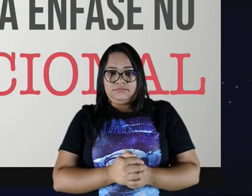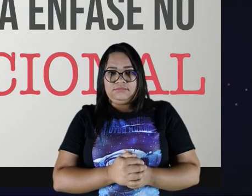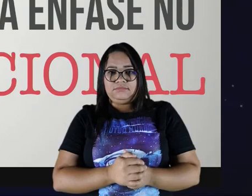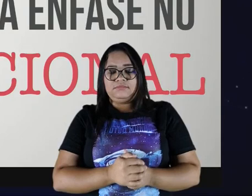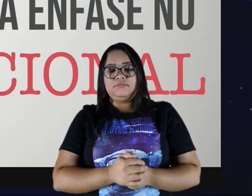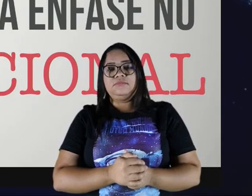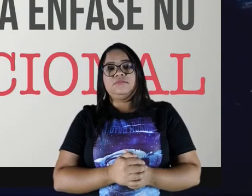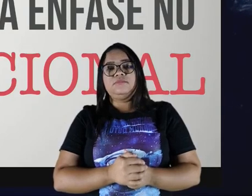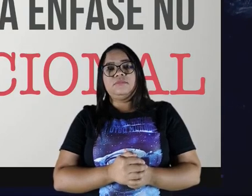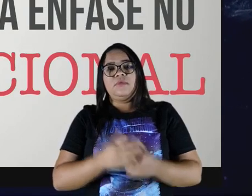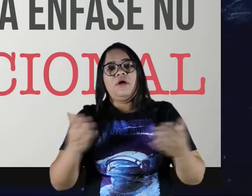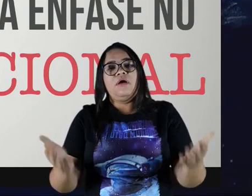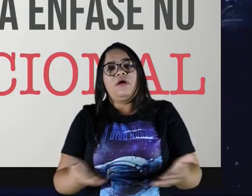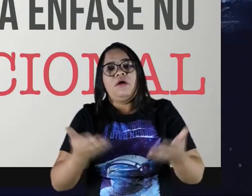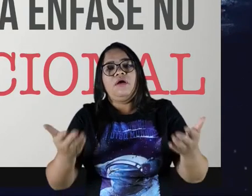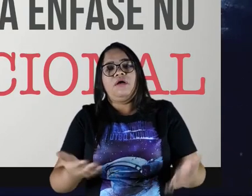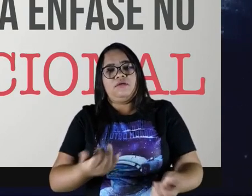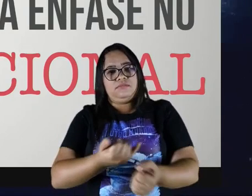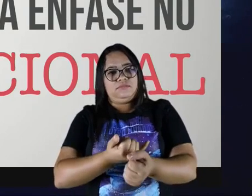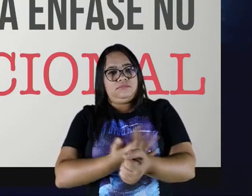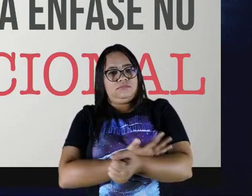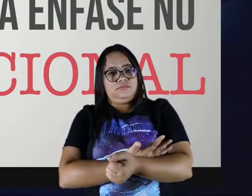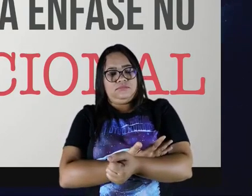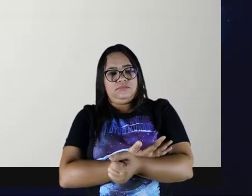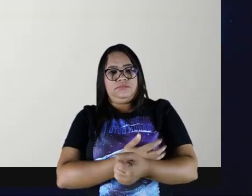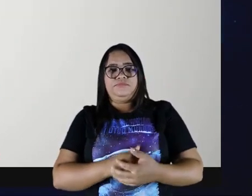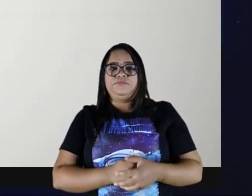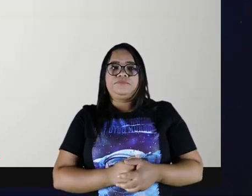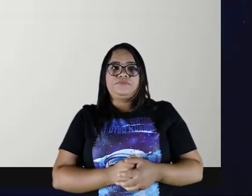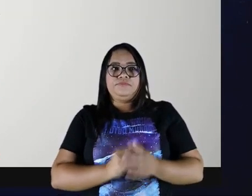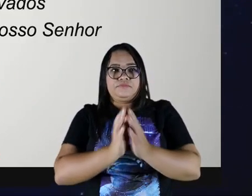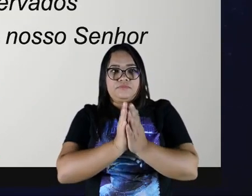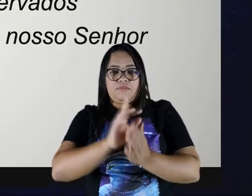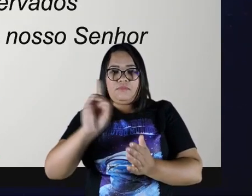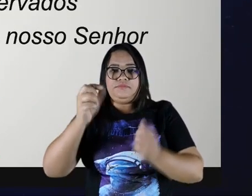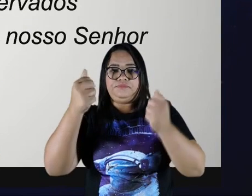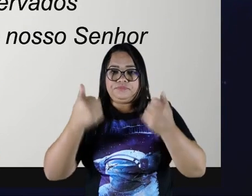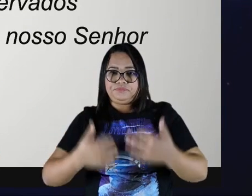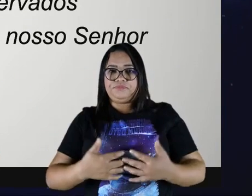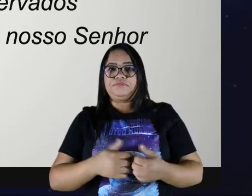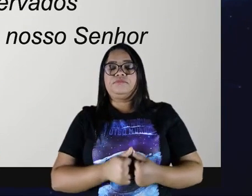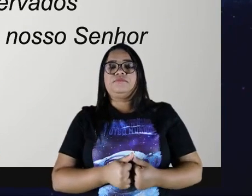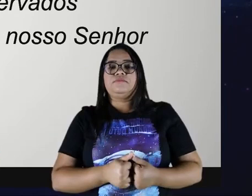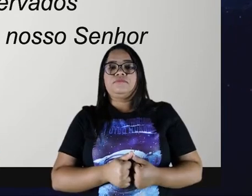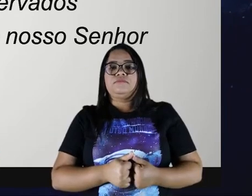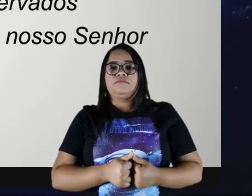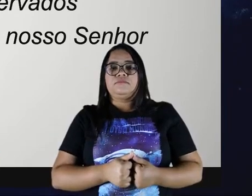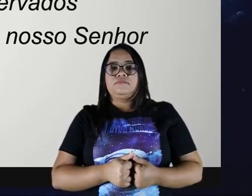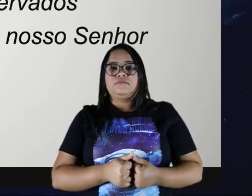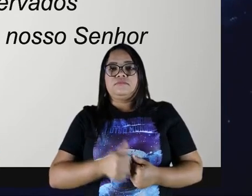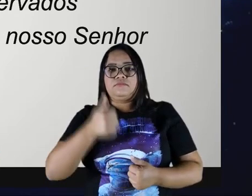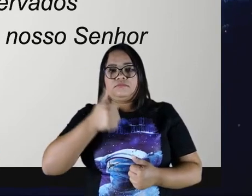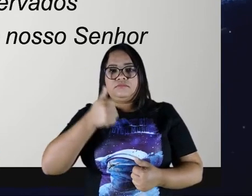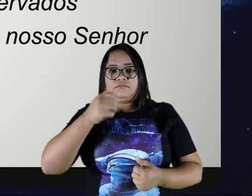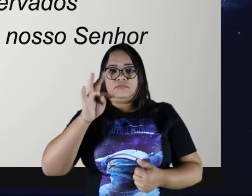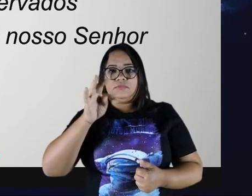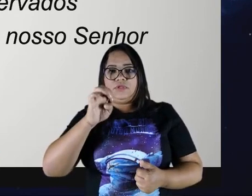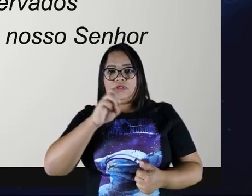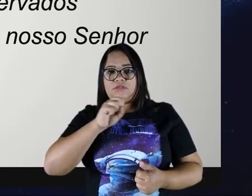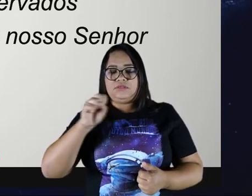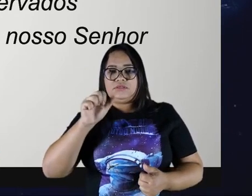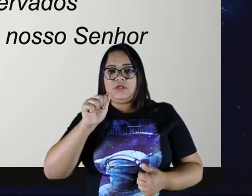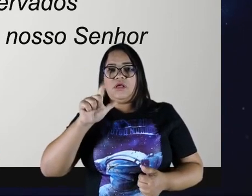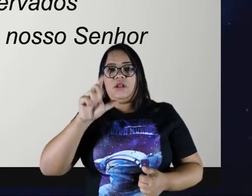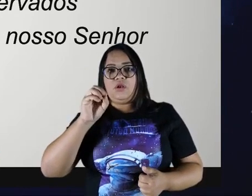emocional, tem sido muito hoje. 1 Tessalonicenses, capítulo 5, verso 23, Paulo diz: